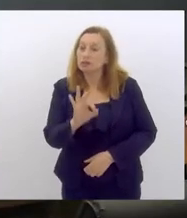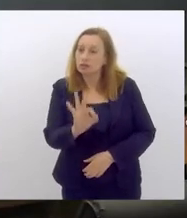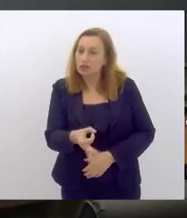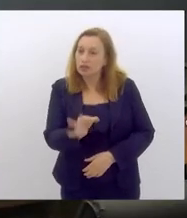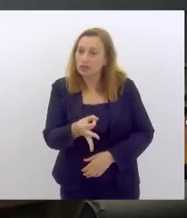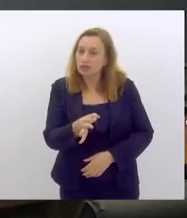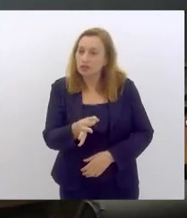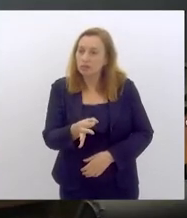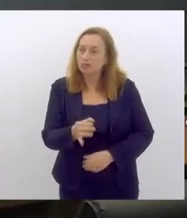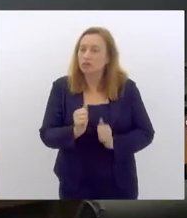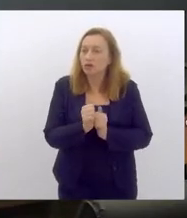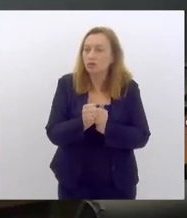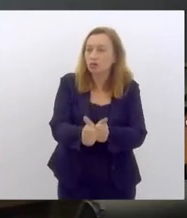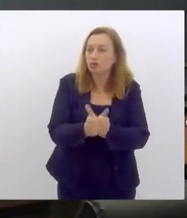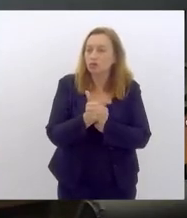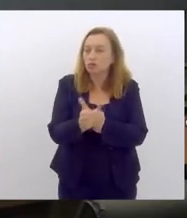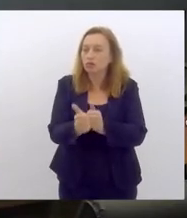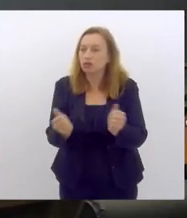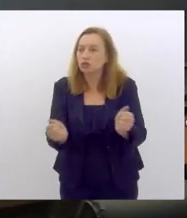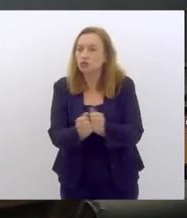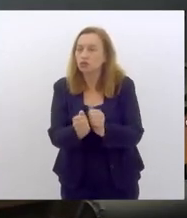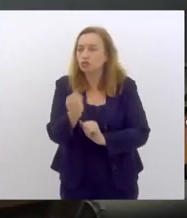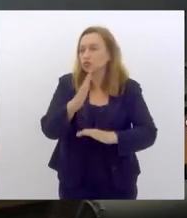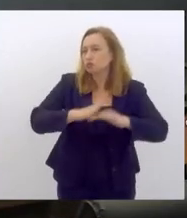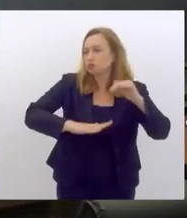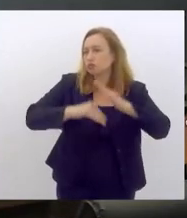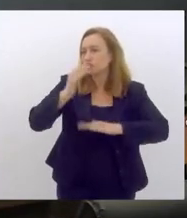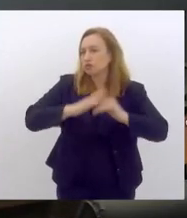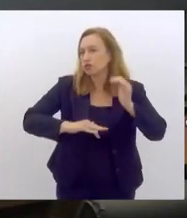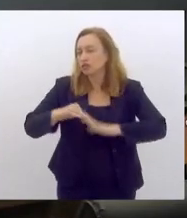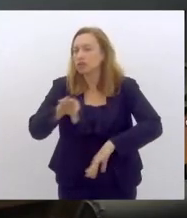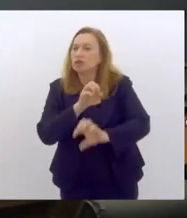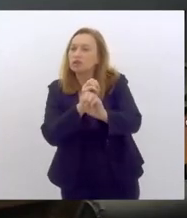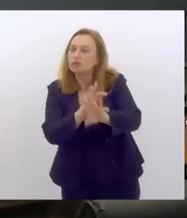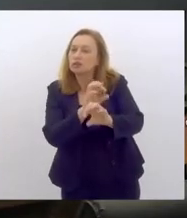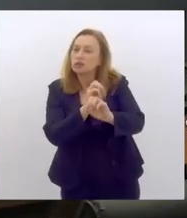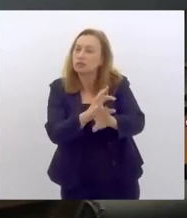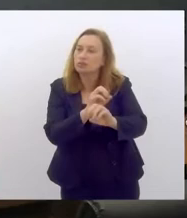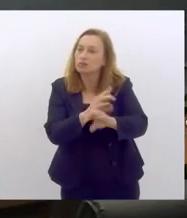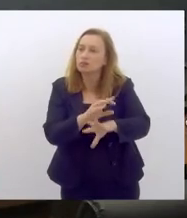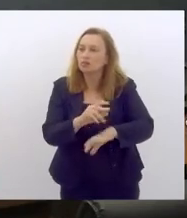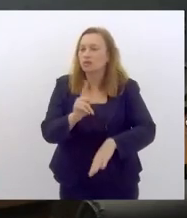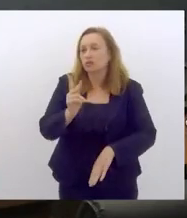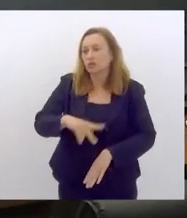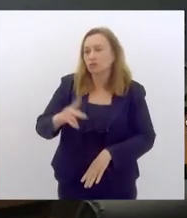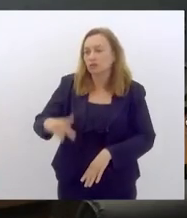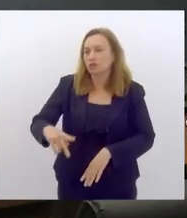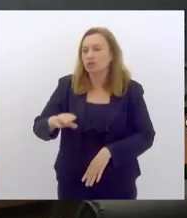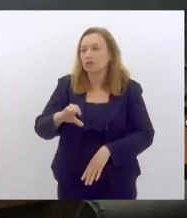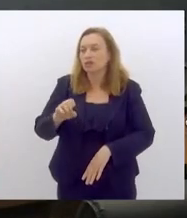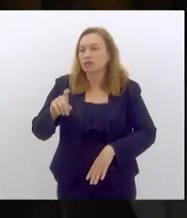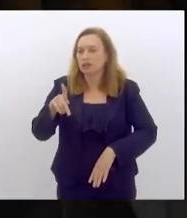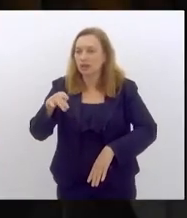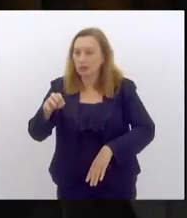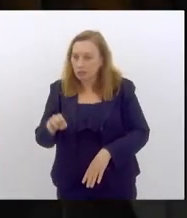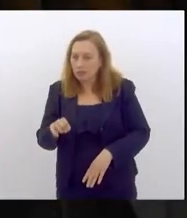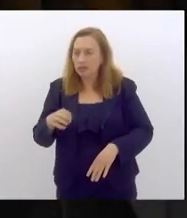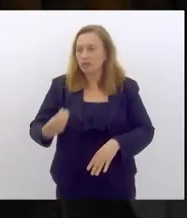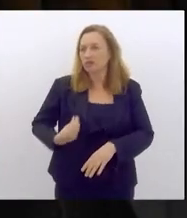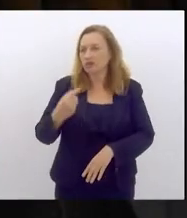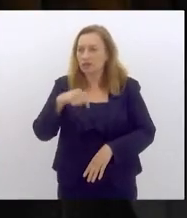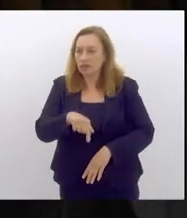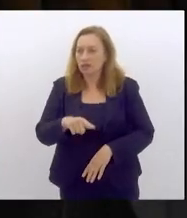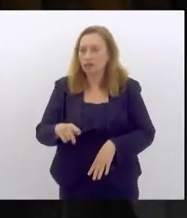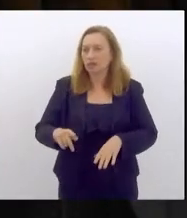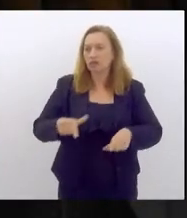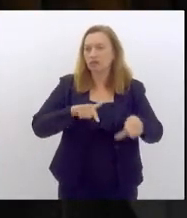Obviamente que conduzido junto com os profissionais de educação, junto com os nossos professores, o CEP que está presente aqui, tem um papel fundamental